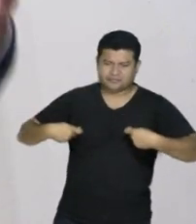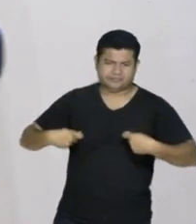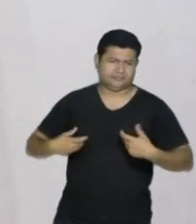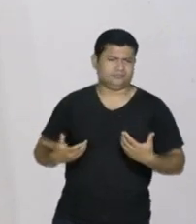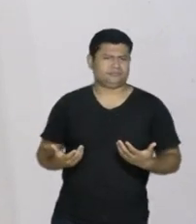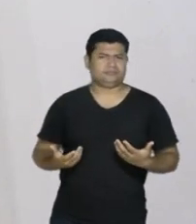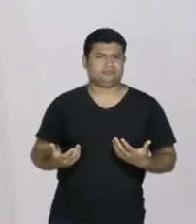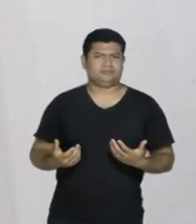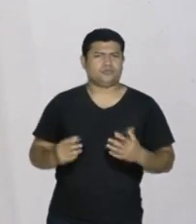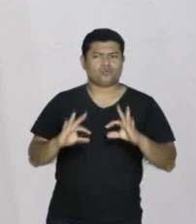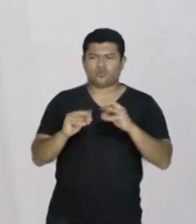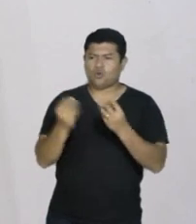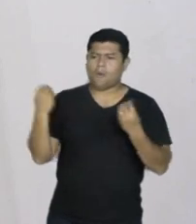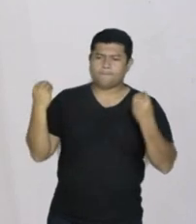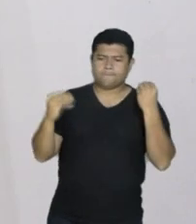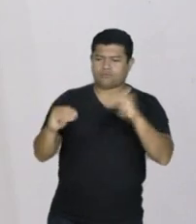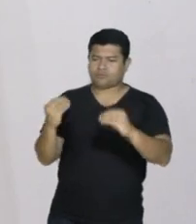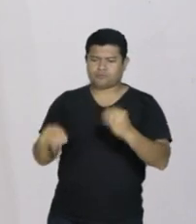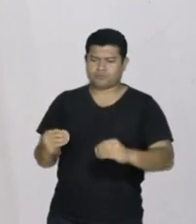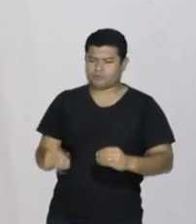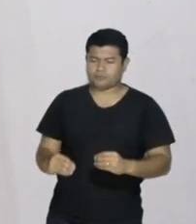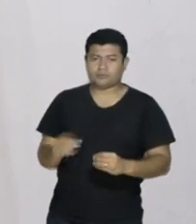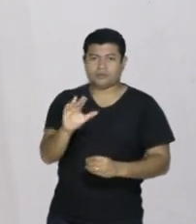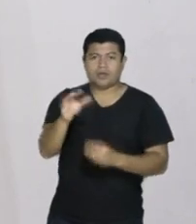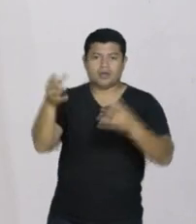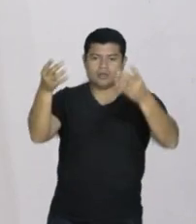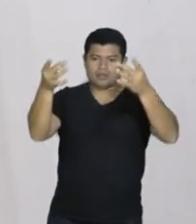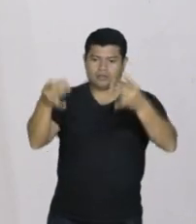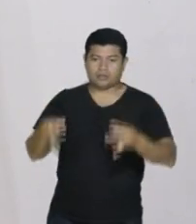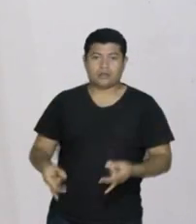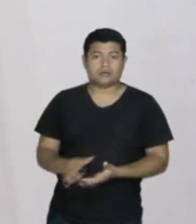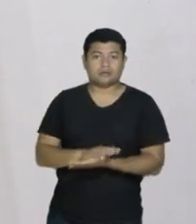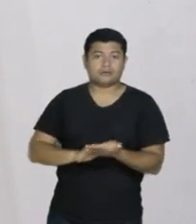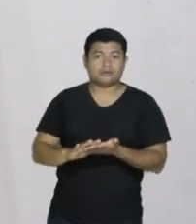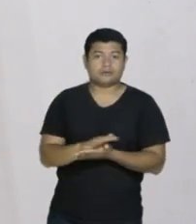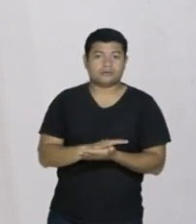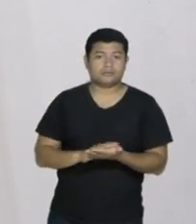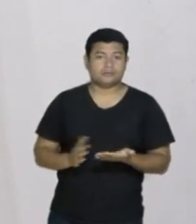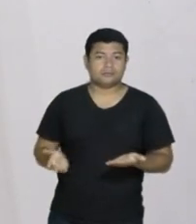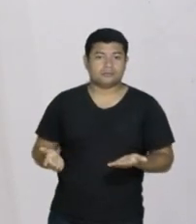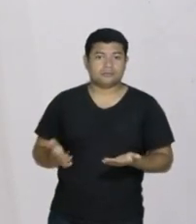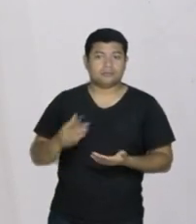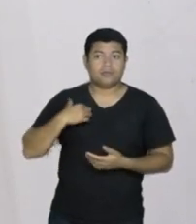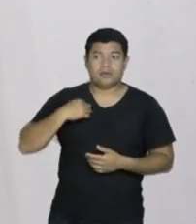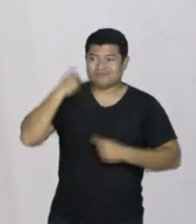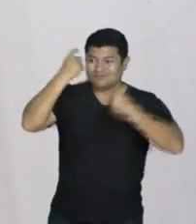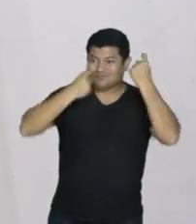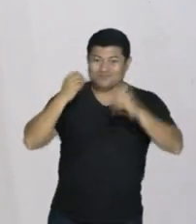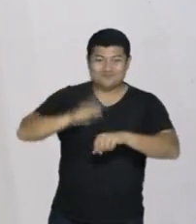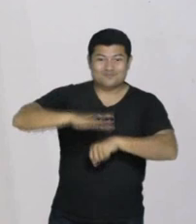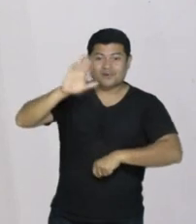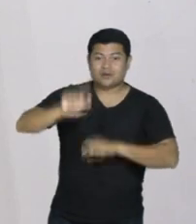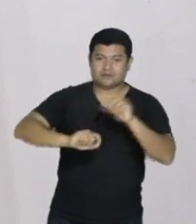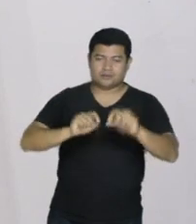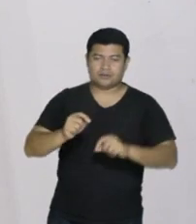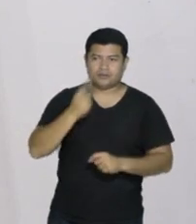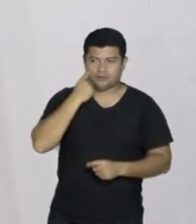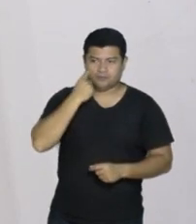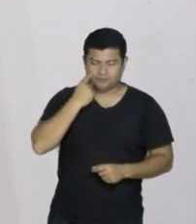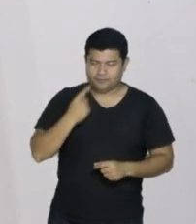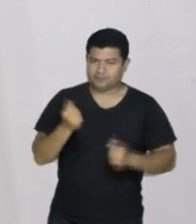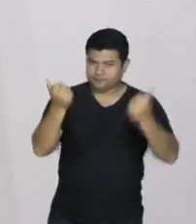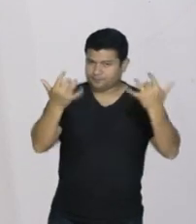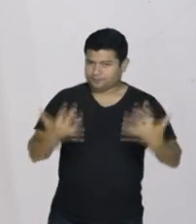especificação não diz o que que vai ser feito mas o que mais me preocupa é isso aqui o Ministério da Saúde